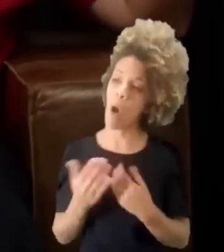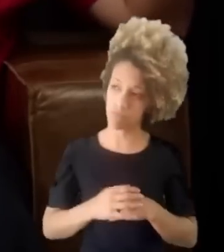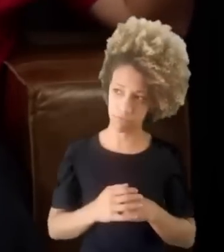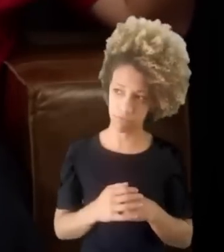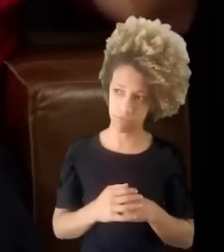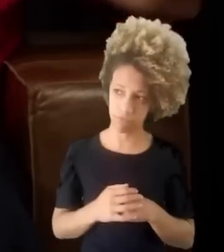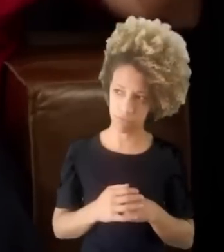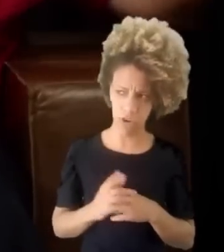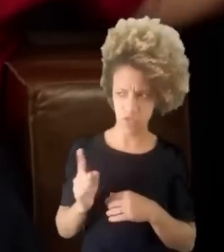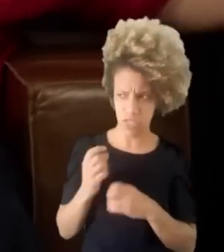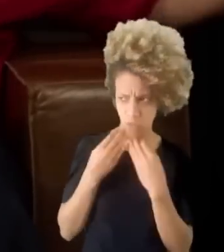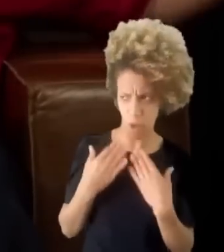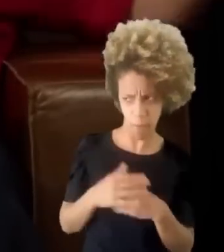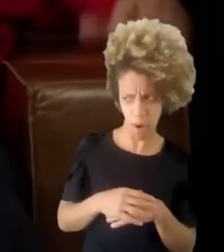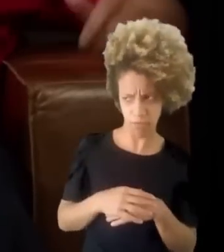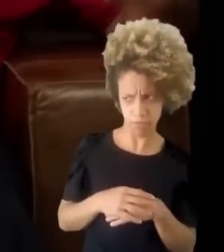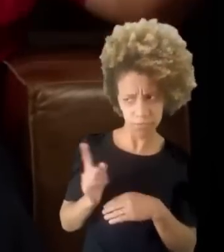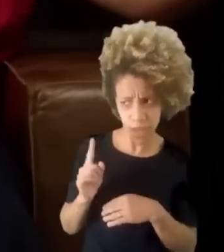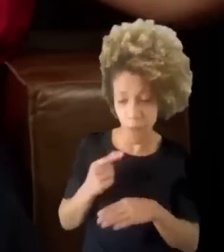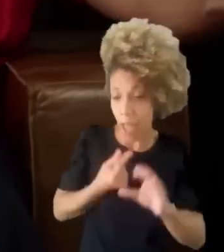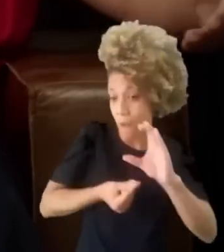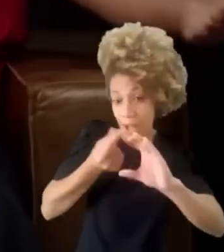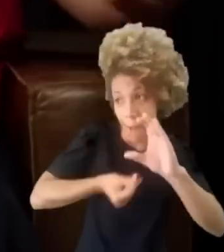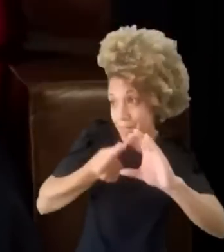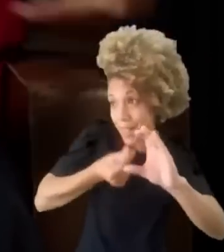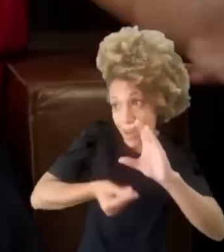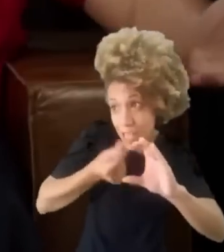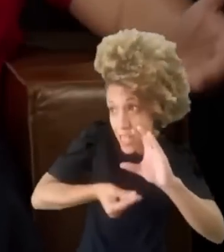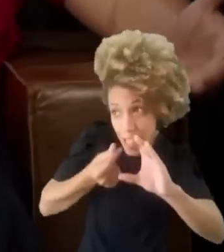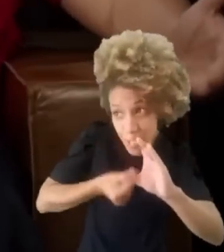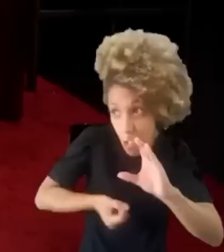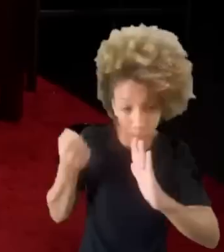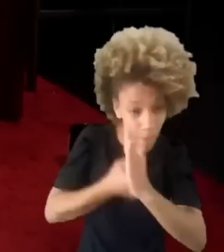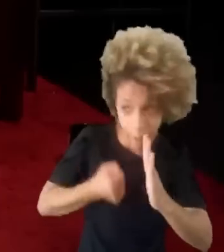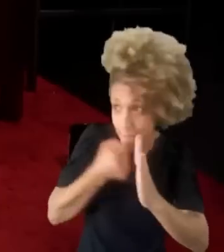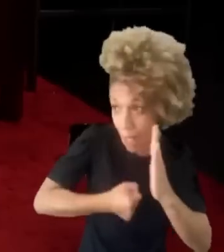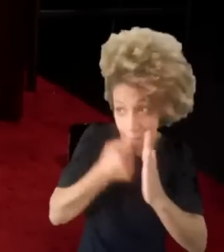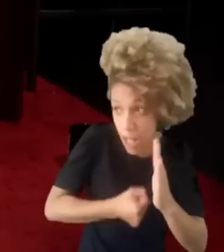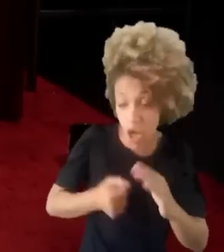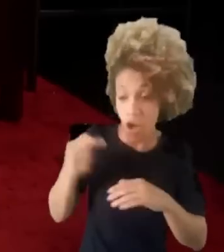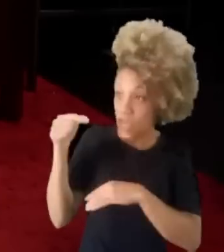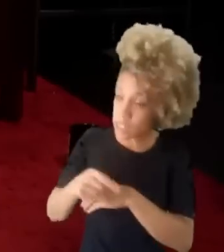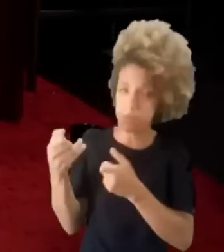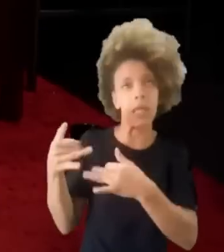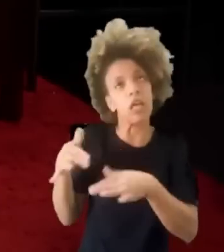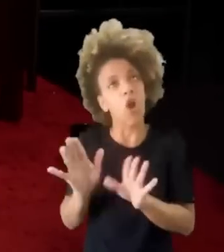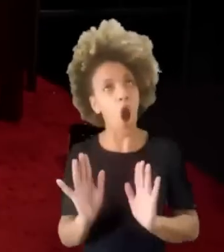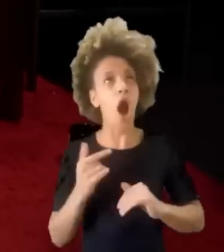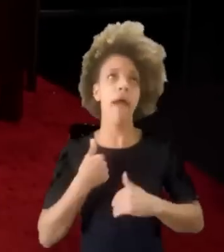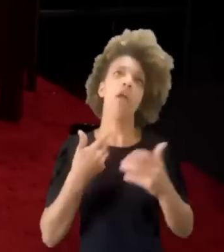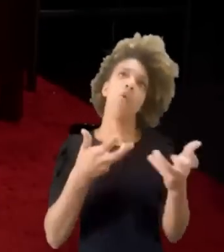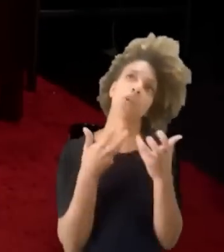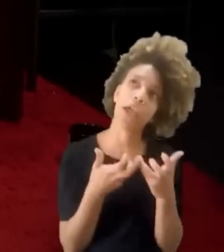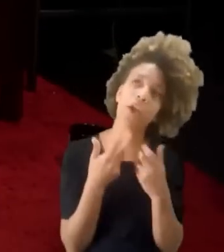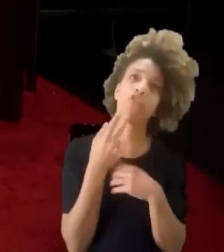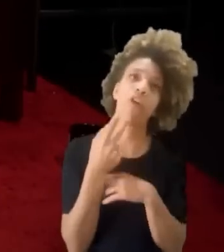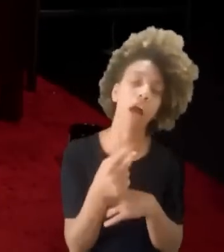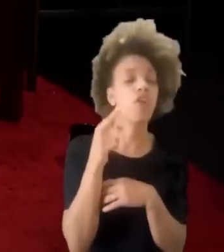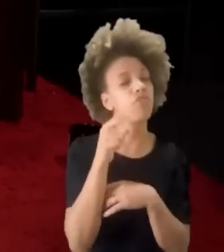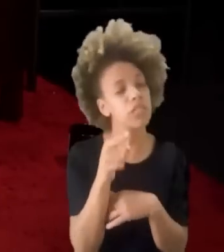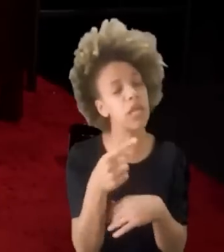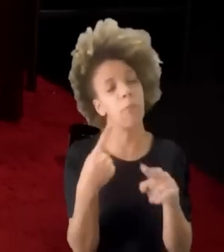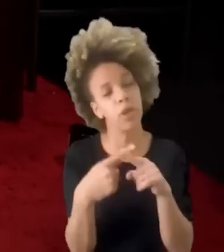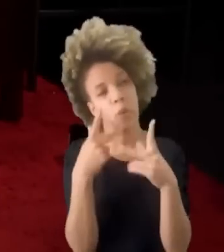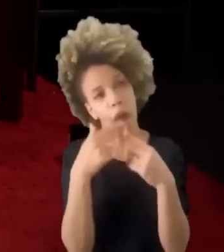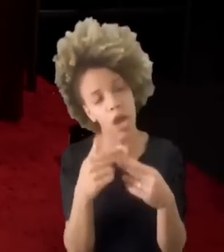bonzinho você não é o bonzinho irmão é o capitalismo o bagulho é voraz truta enquanto você tá aqui falando assim mano eu quero falar com você